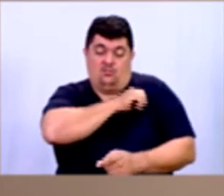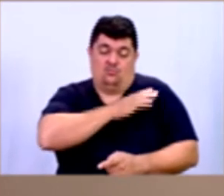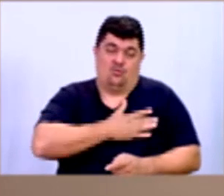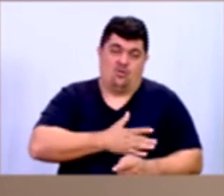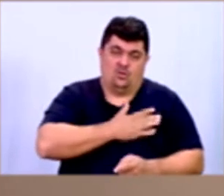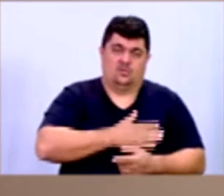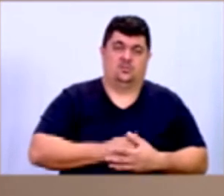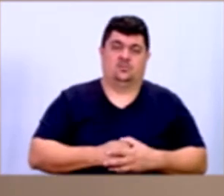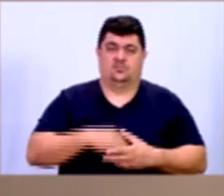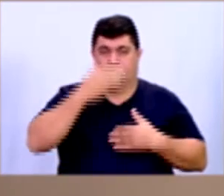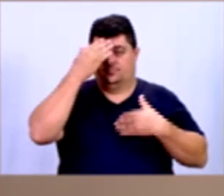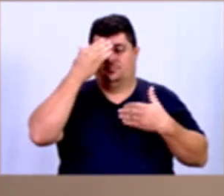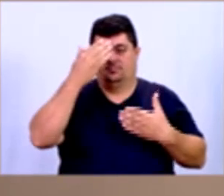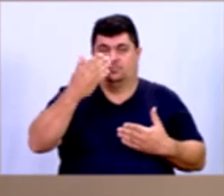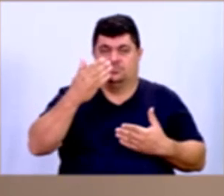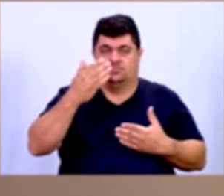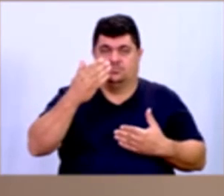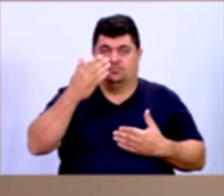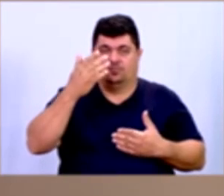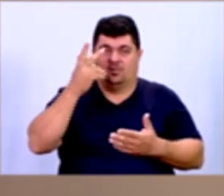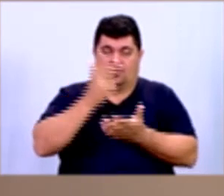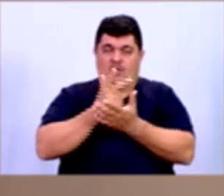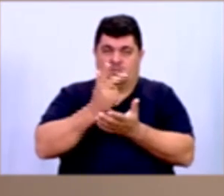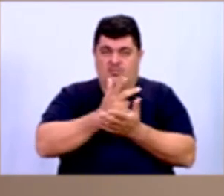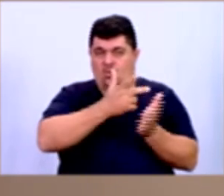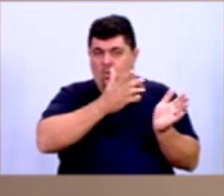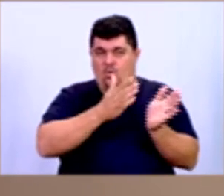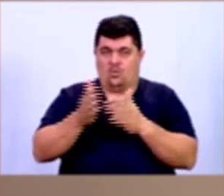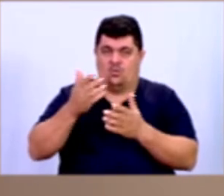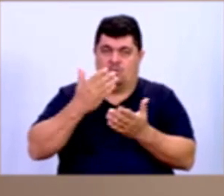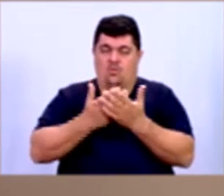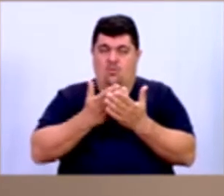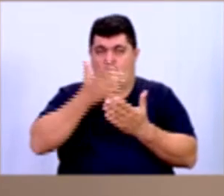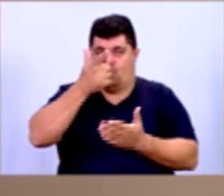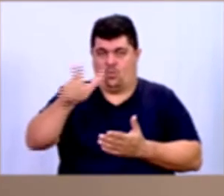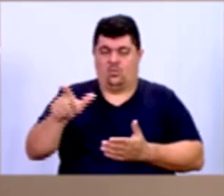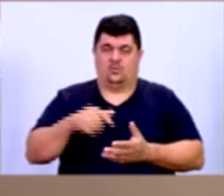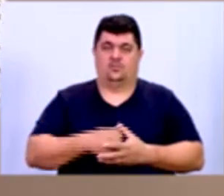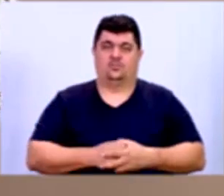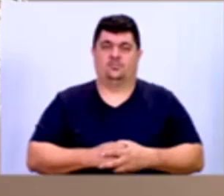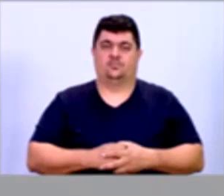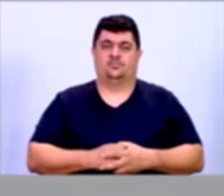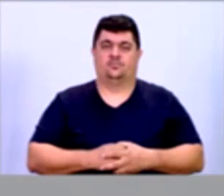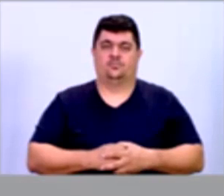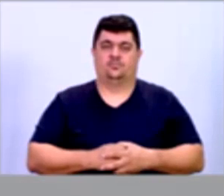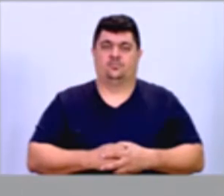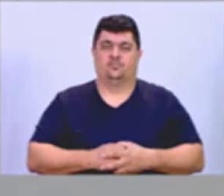aluno. Muito obrigada, nós vamos continuar essa discussão na nossa próxima aula.